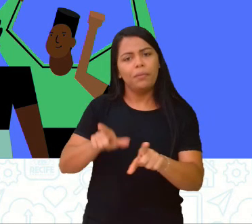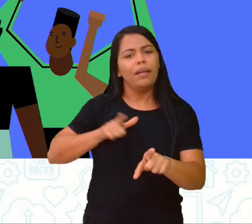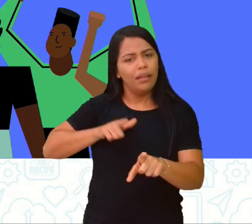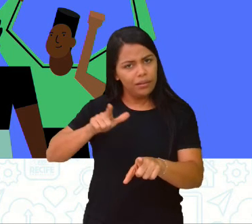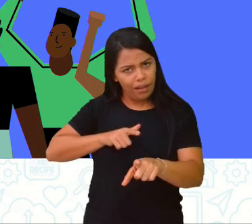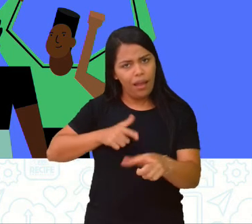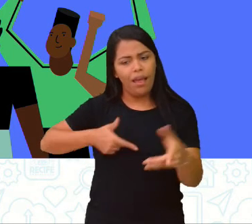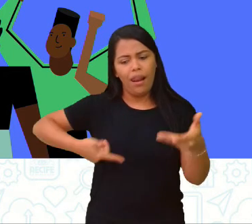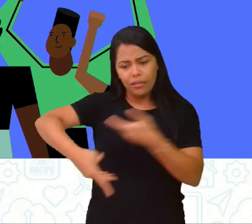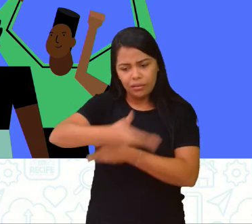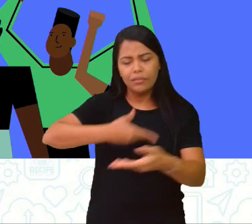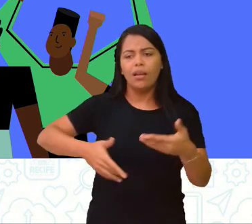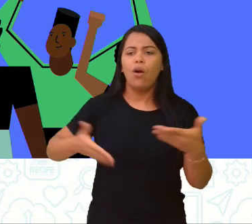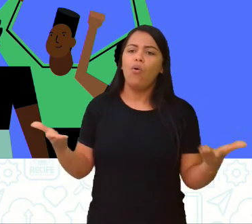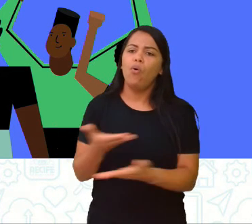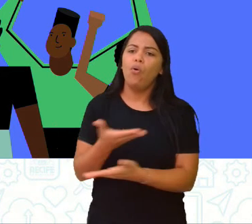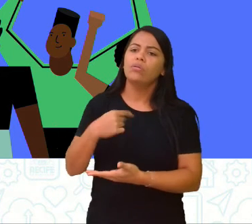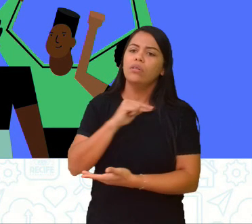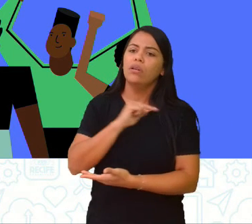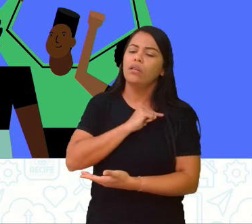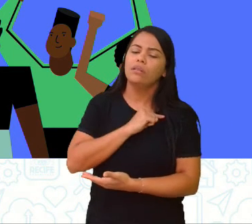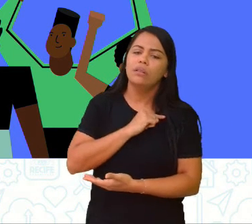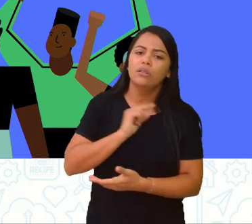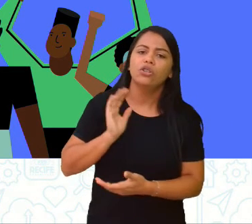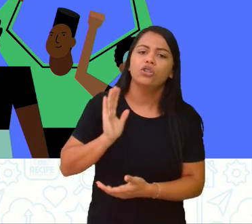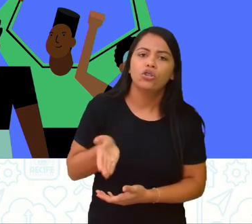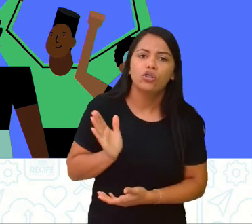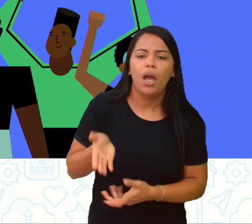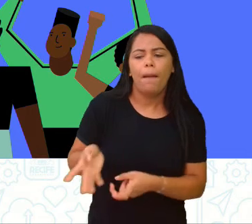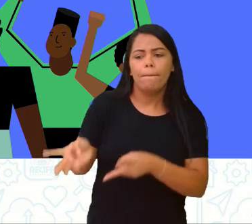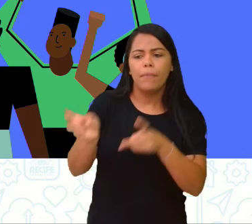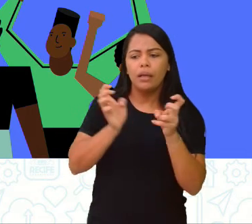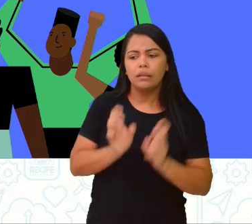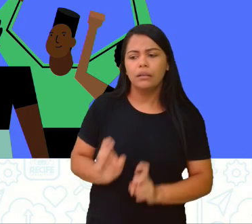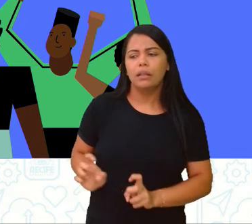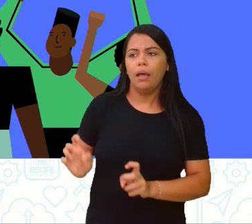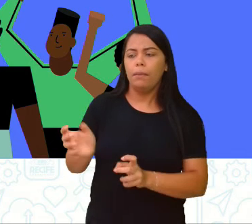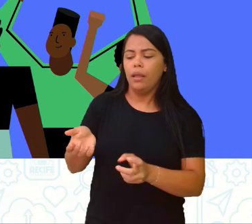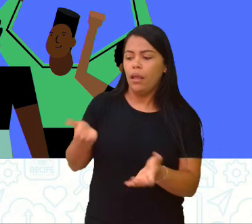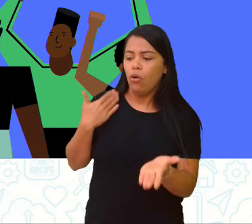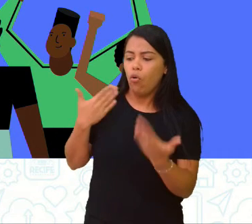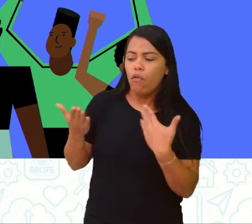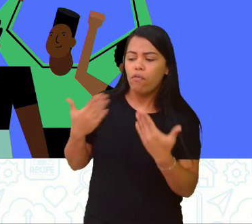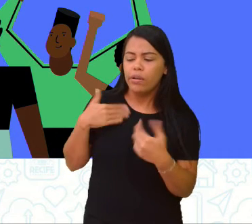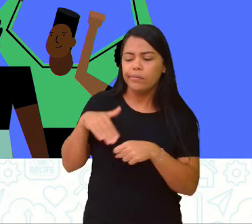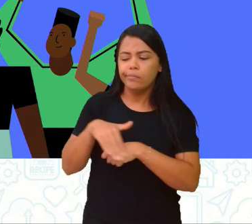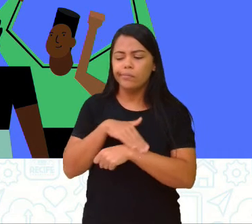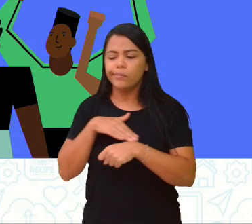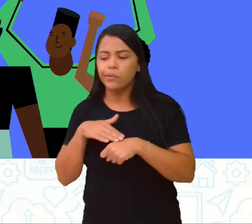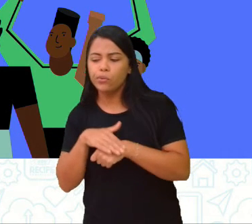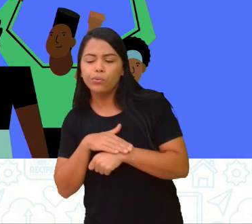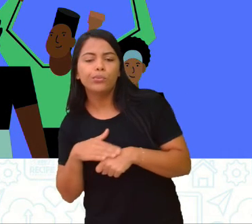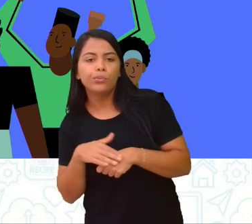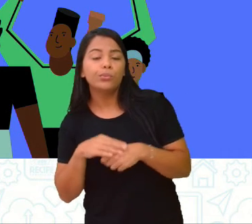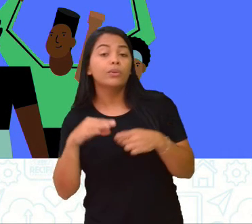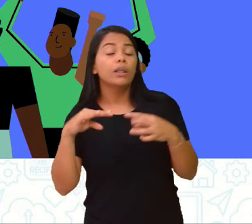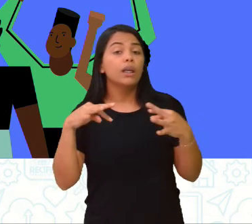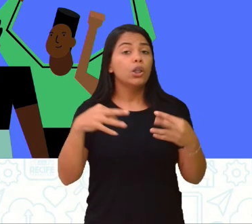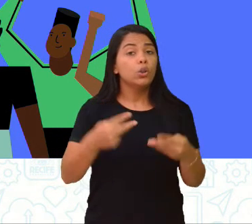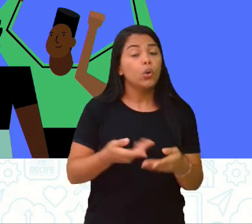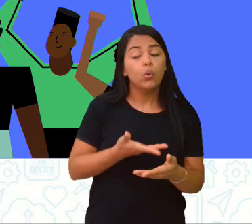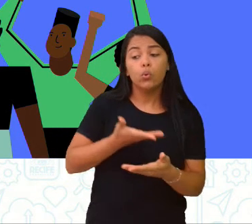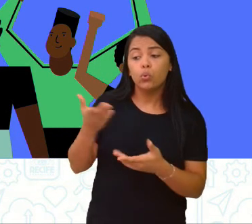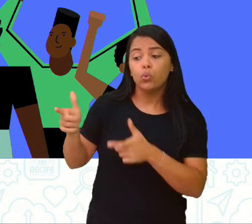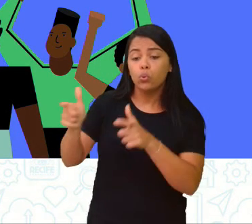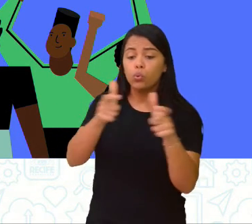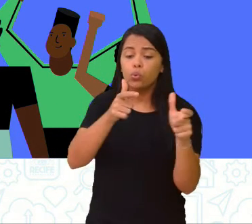inclusão social, né? Hoje a gente já percebe, né, discurso em todos os lados, né, em